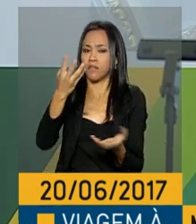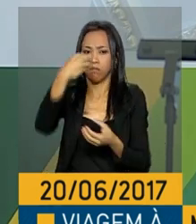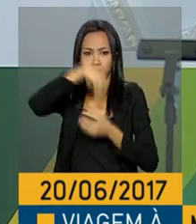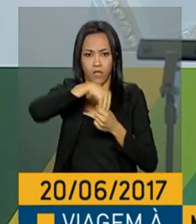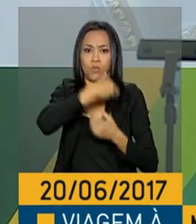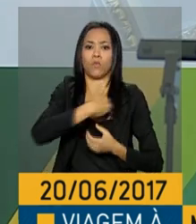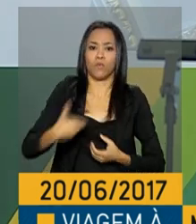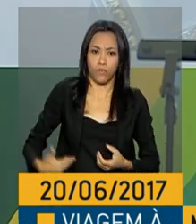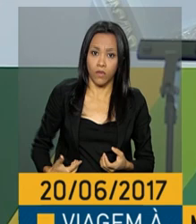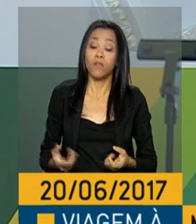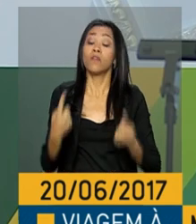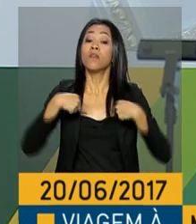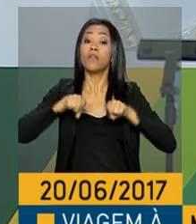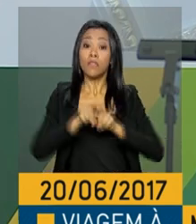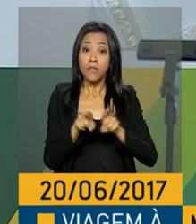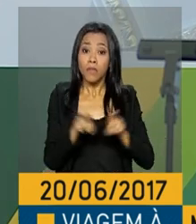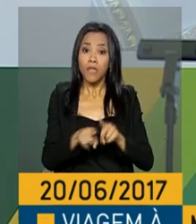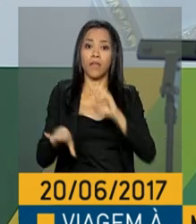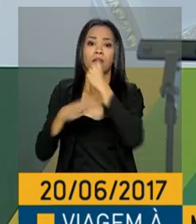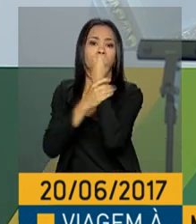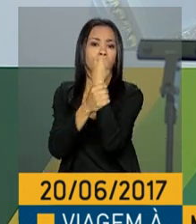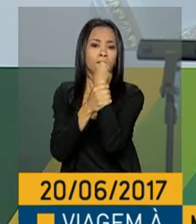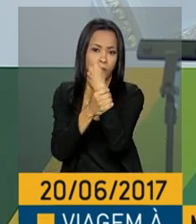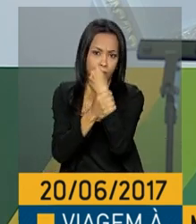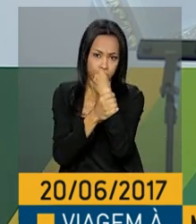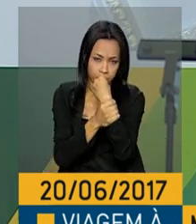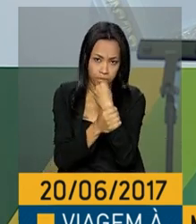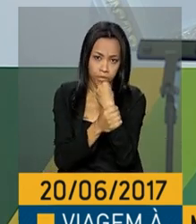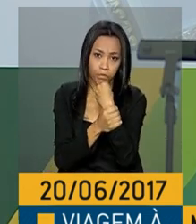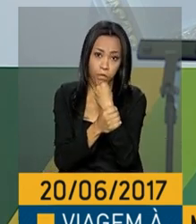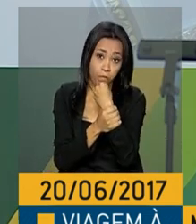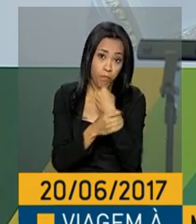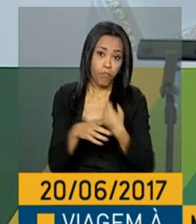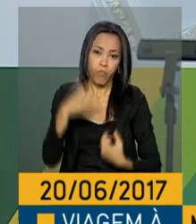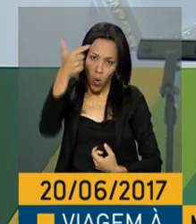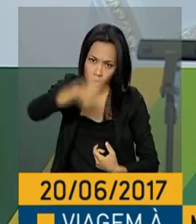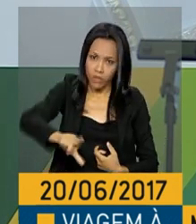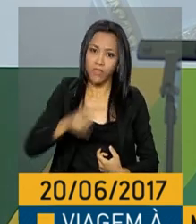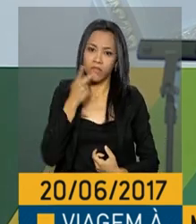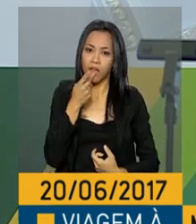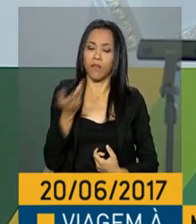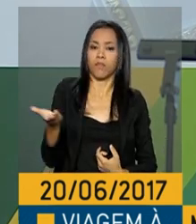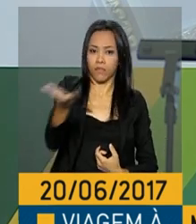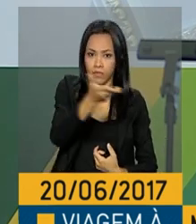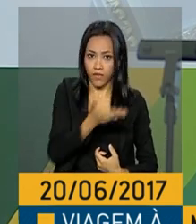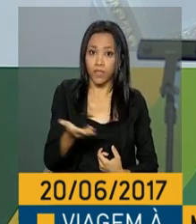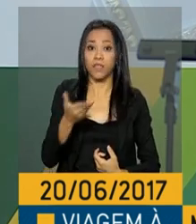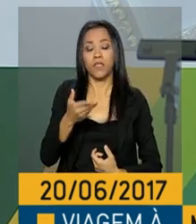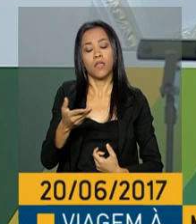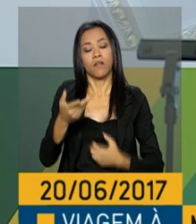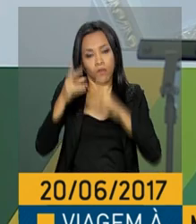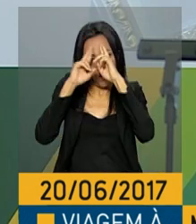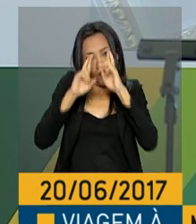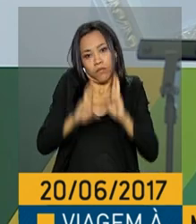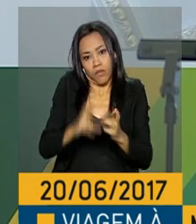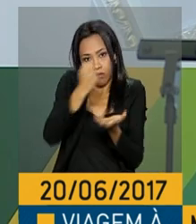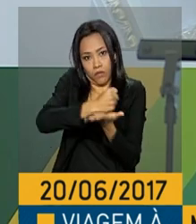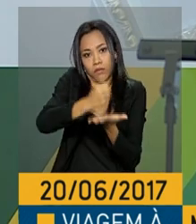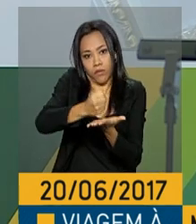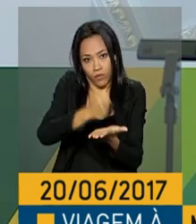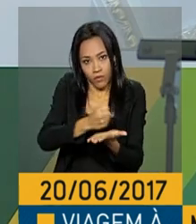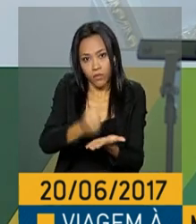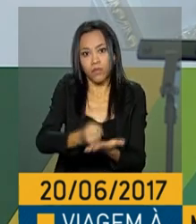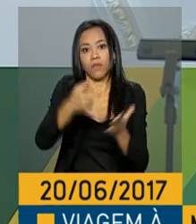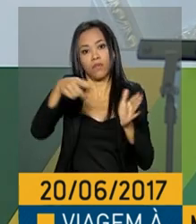garantindo, assegurando a mais absoluta, tomo a liberdade de repetir a expressão, a segurança jurídica para aqueles